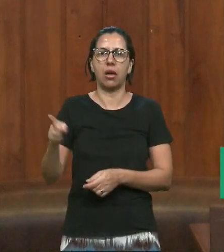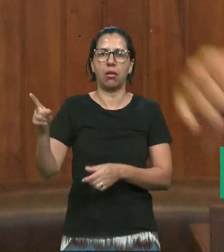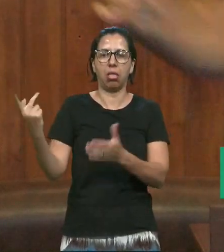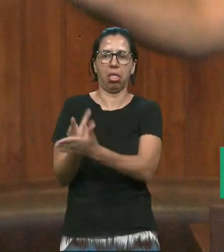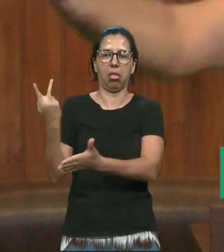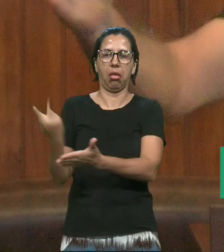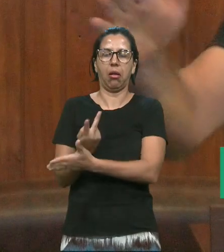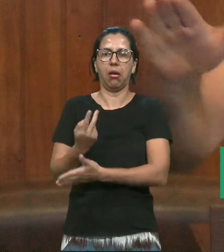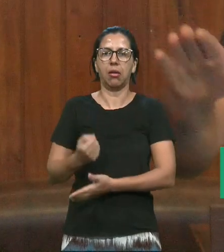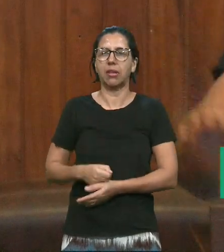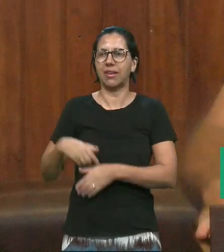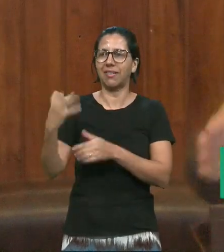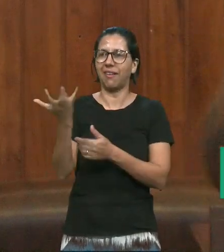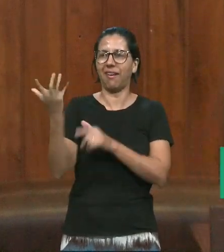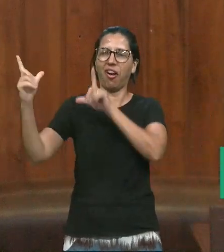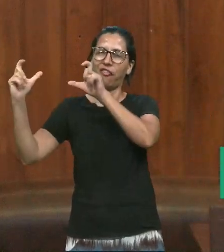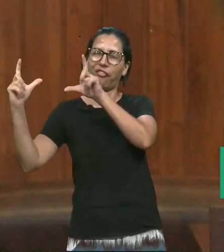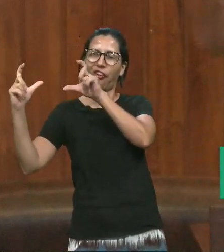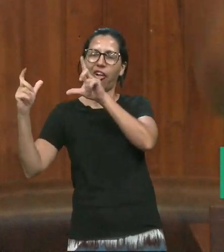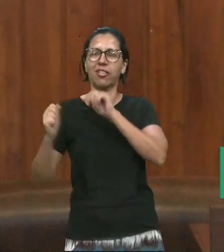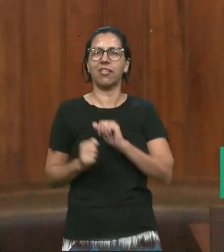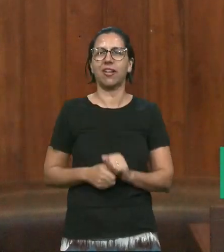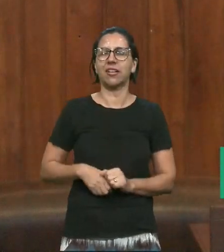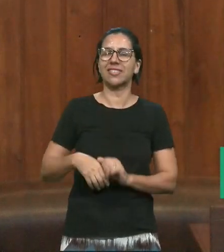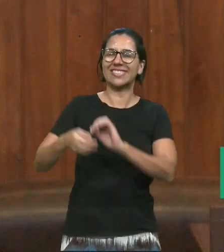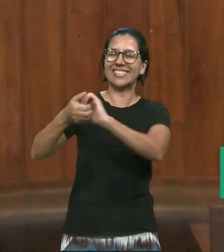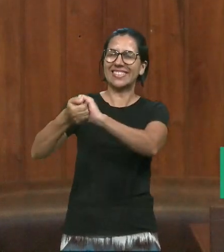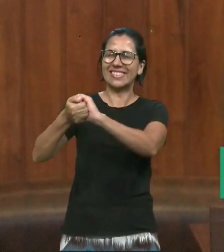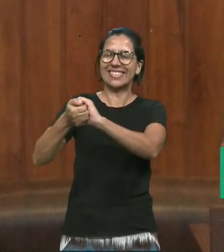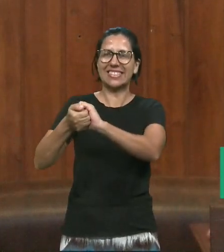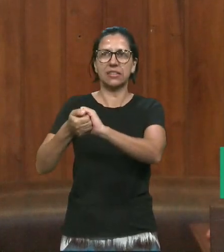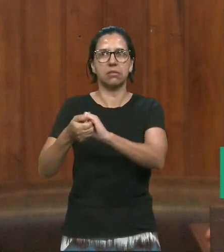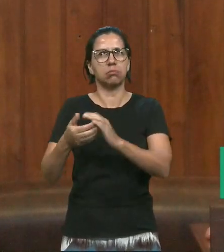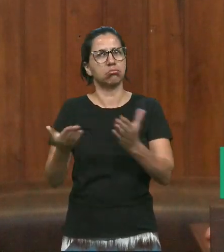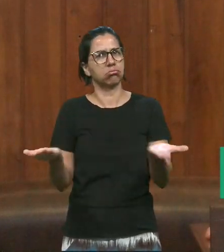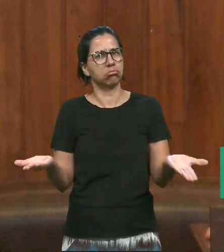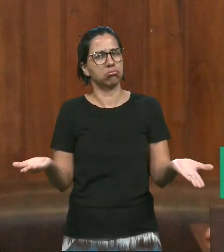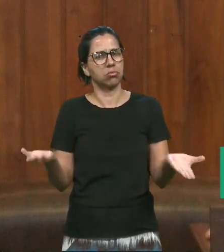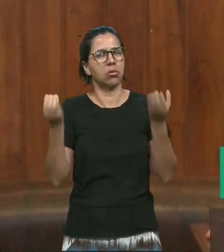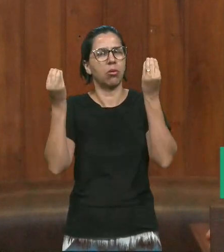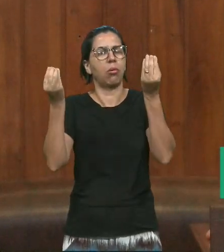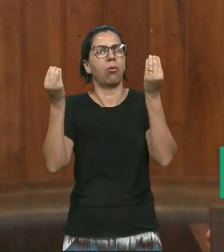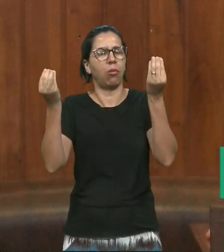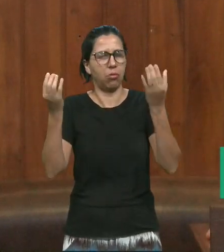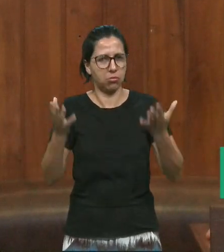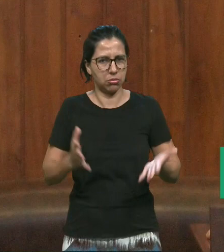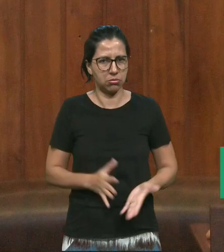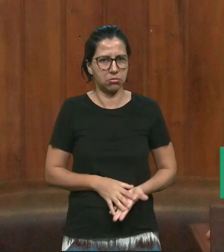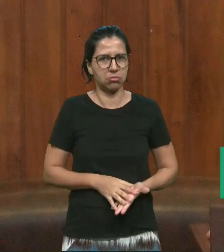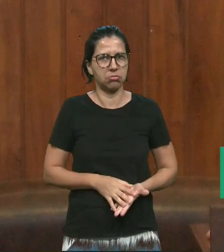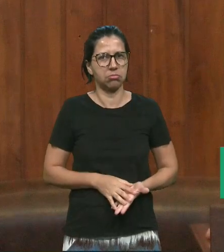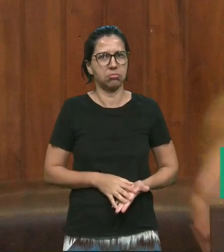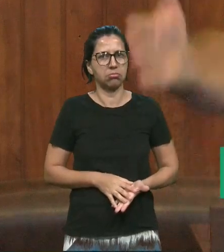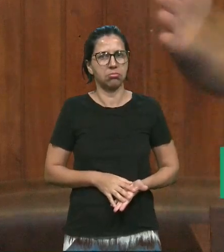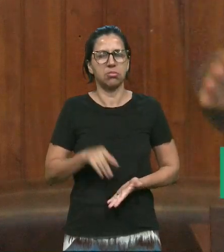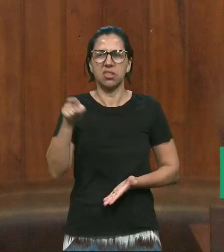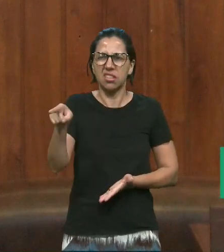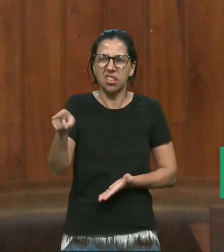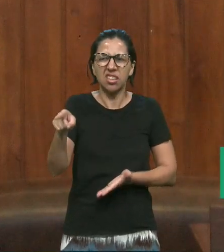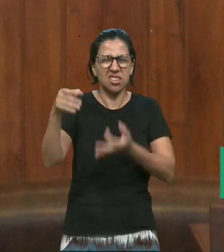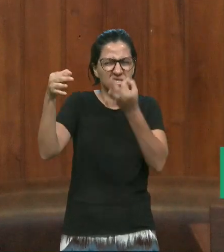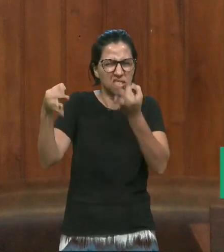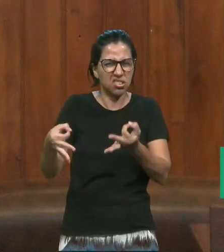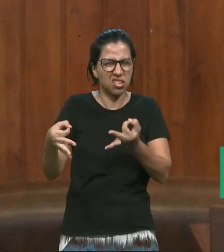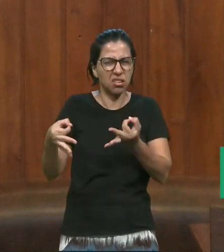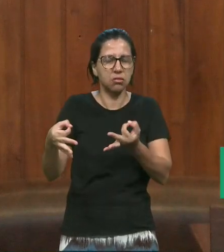aí quando vem ainda quer tirar fotinha. Que é isso, pessoal? Você está mostrando para ele que fazer o que ele está fazendo é